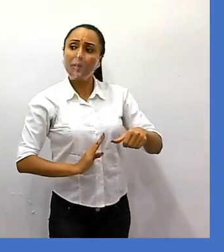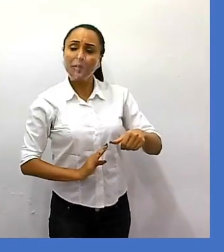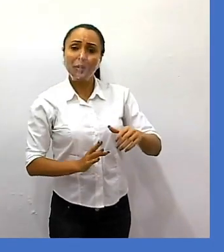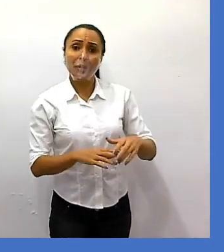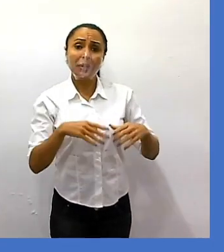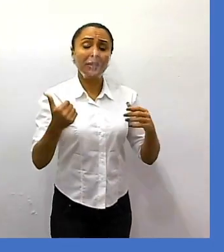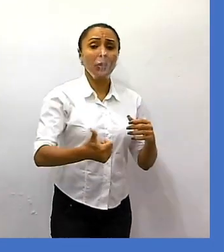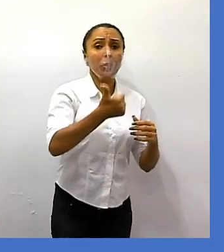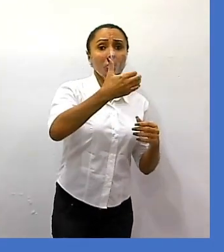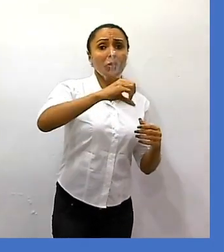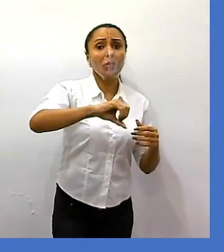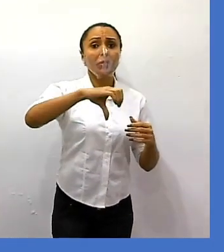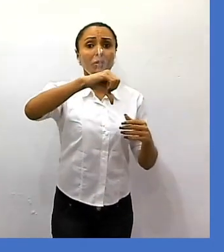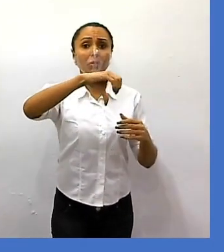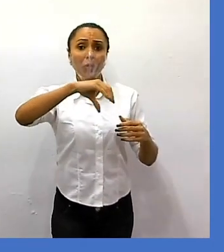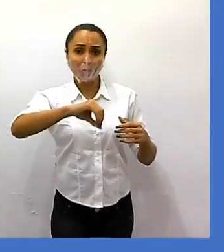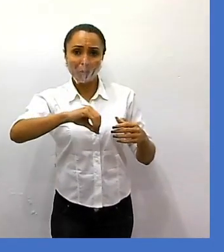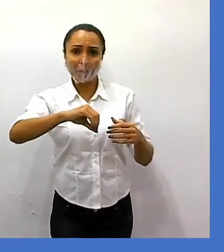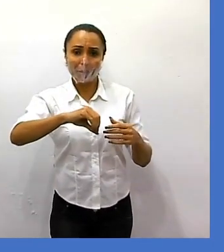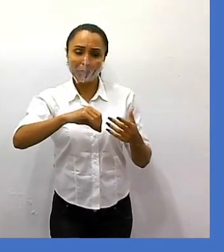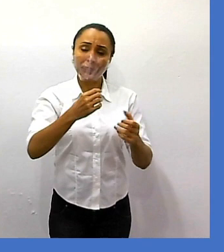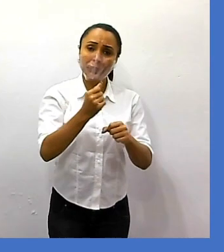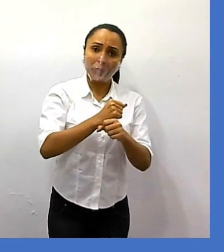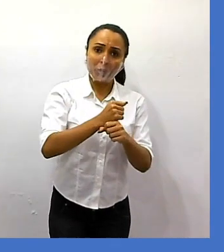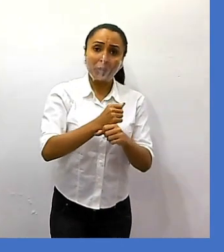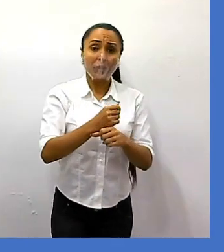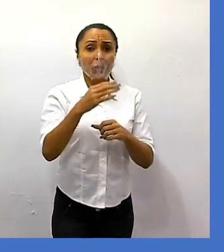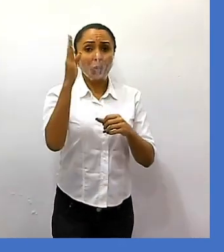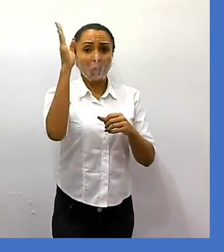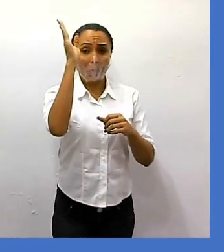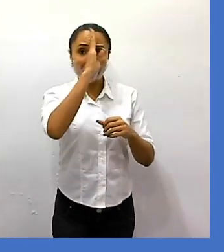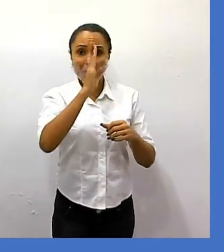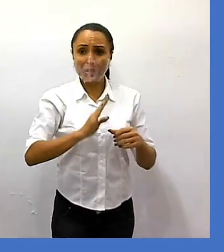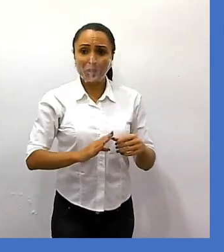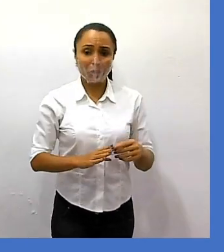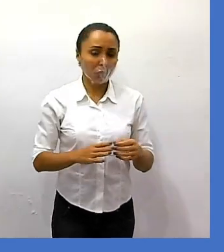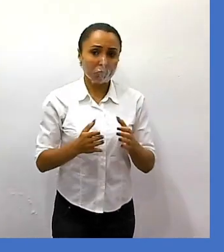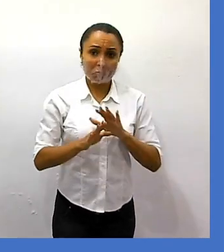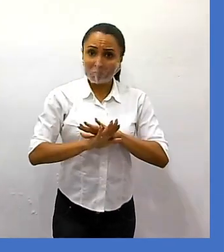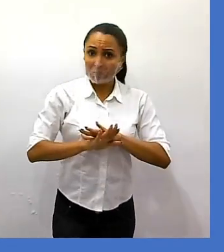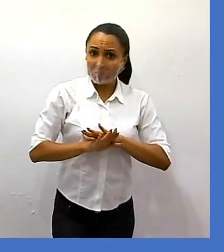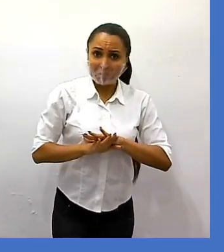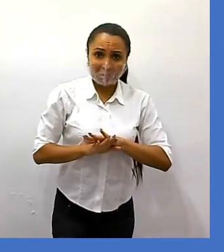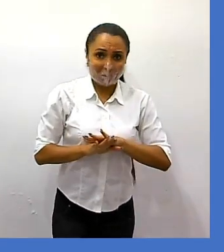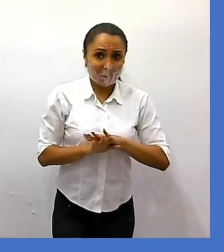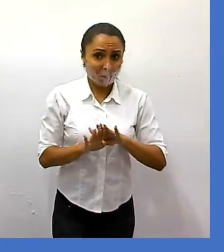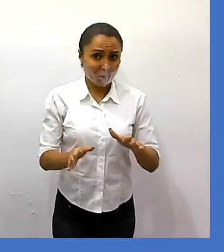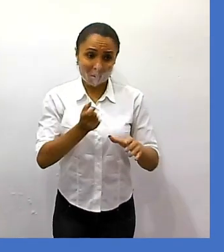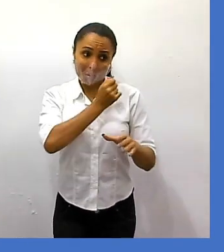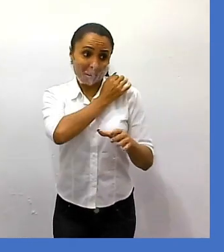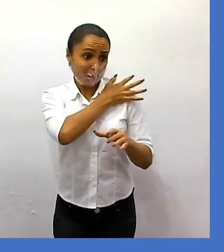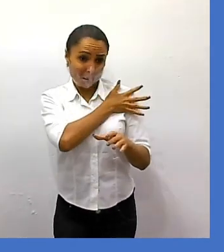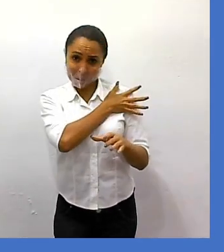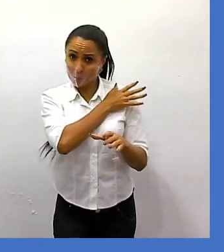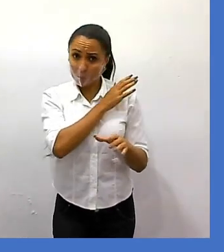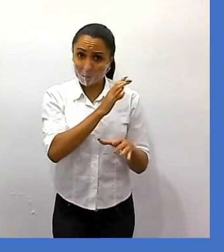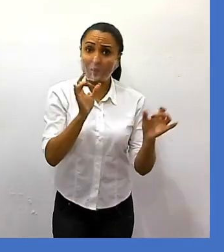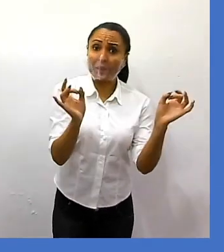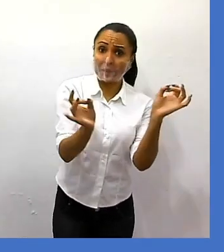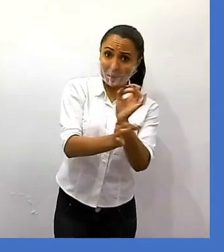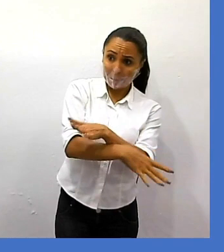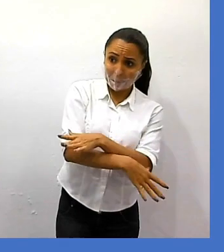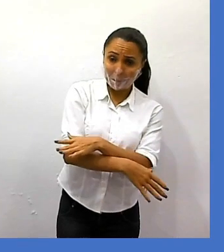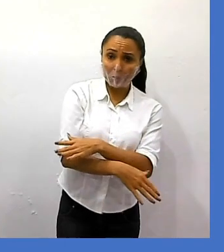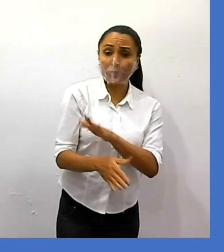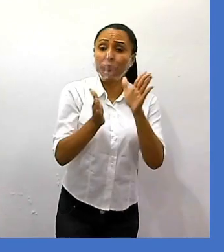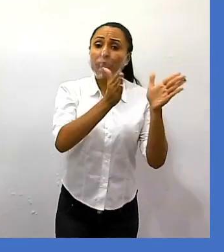em 1990, né, o Brasil não estava mais na ditadura militar, ele